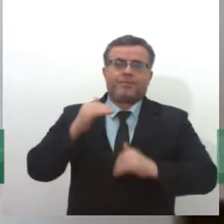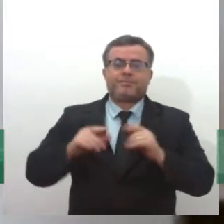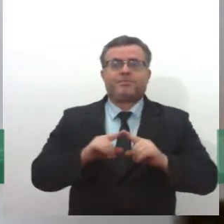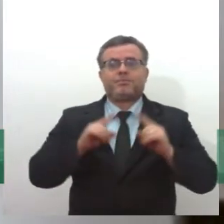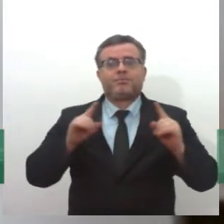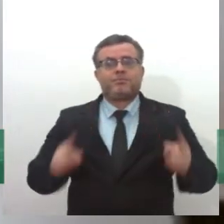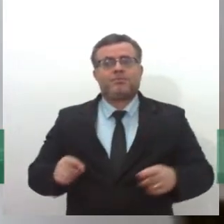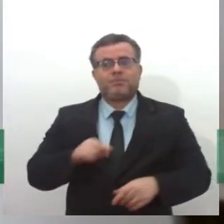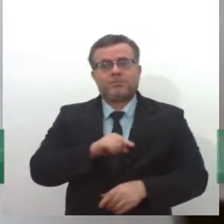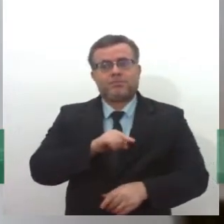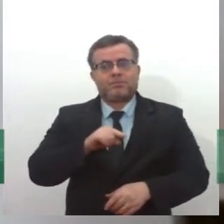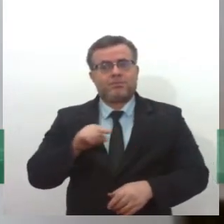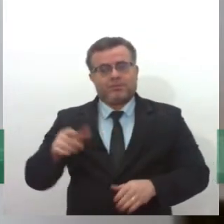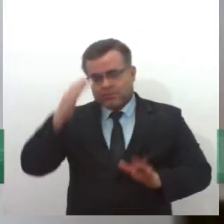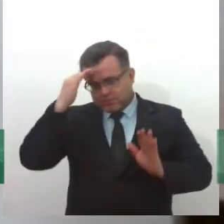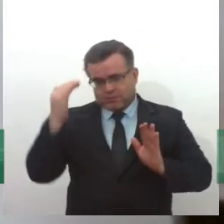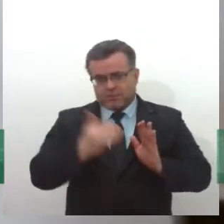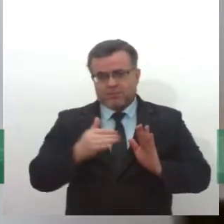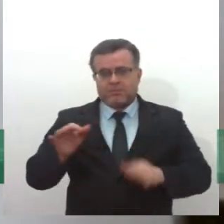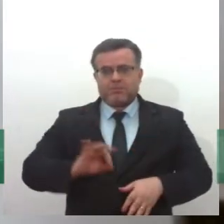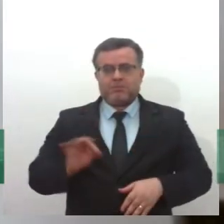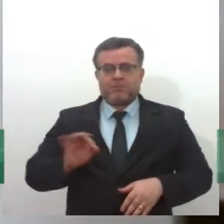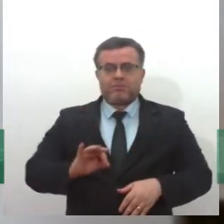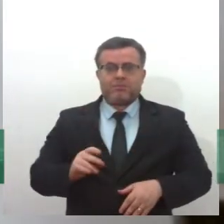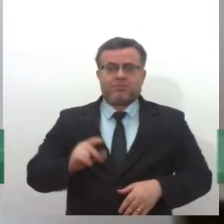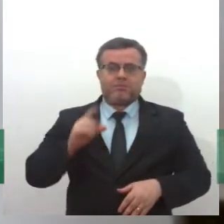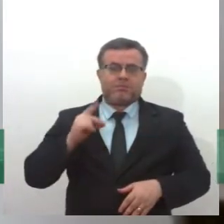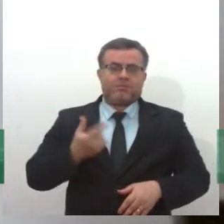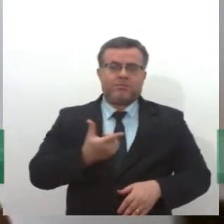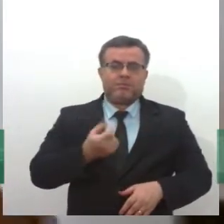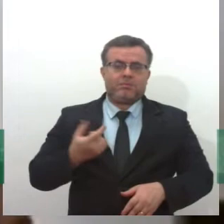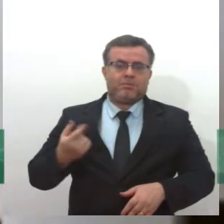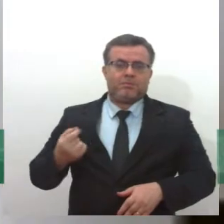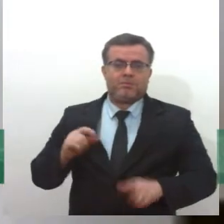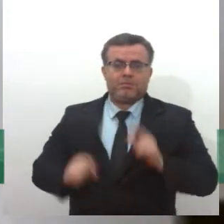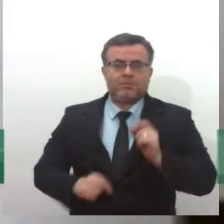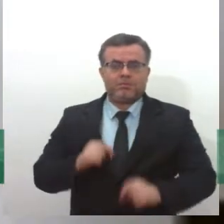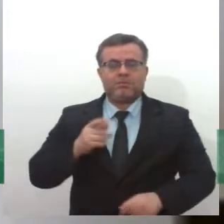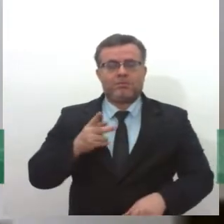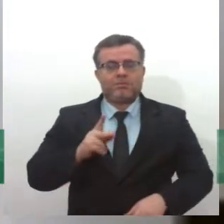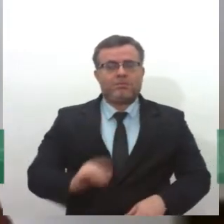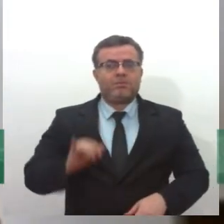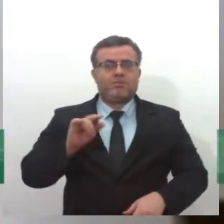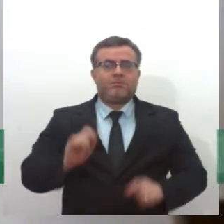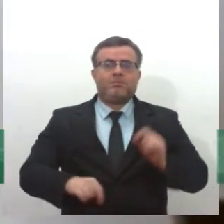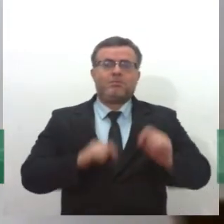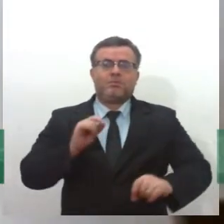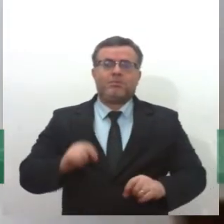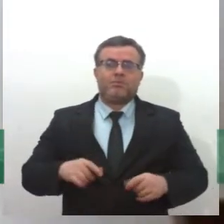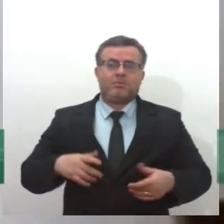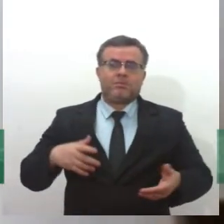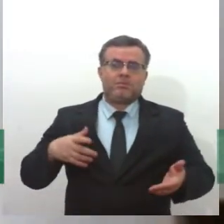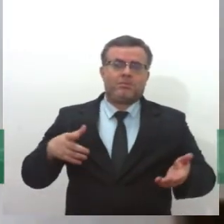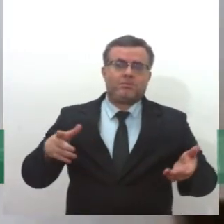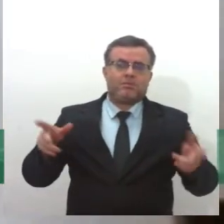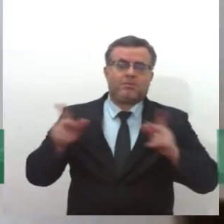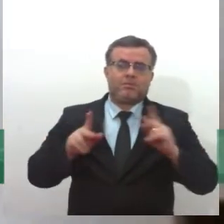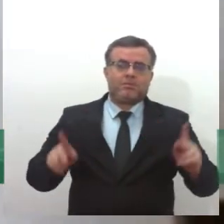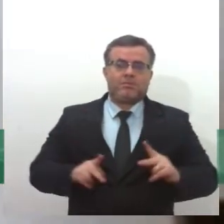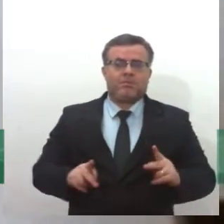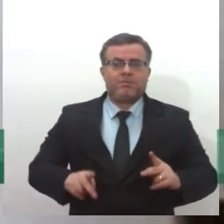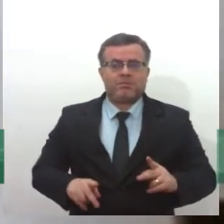que não cumpriram a regra que já existia em 2020 terão, né, aí o seu período perdoado? Então, a gente está